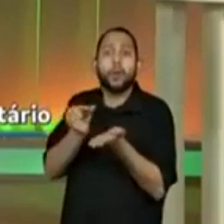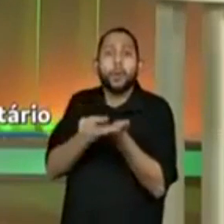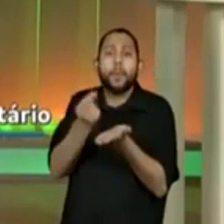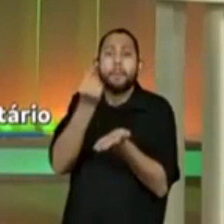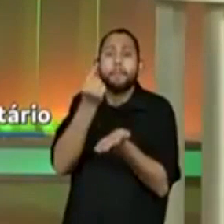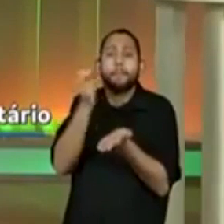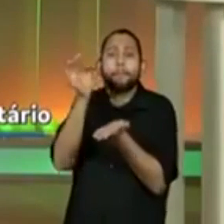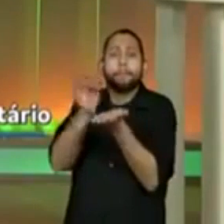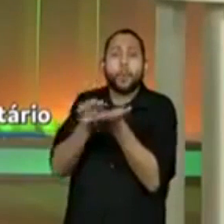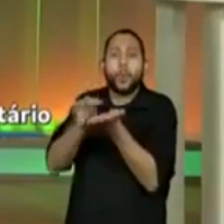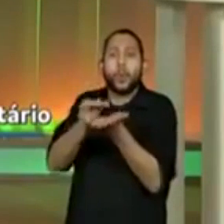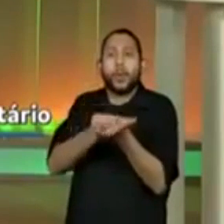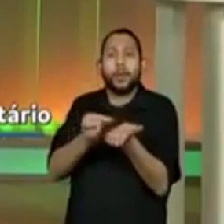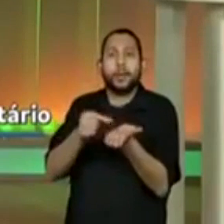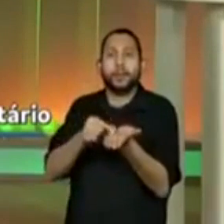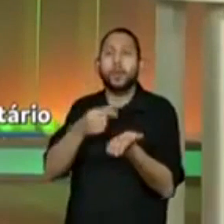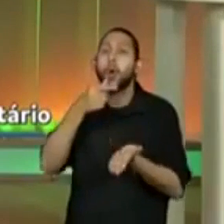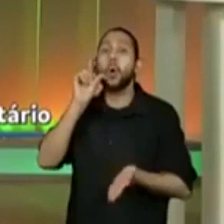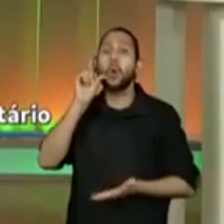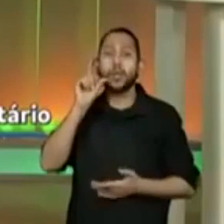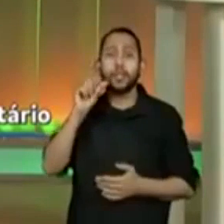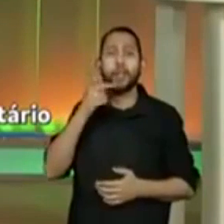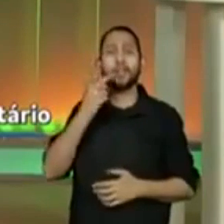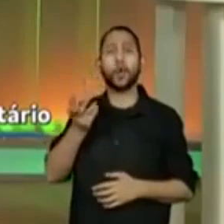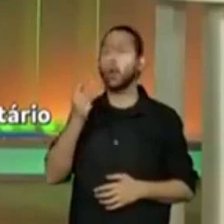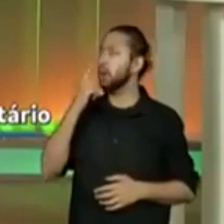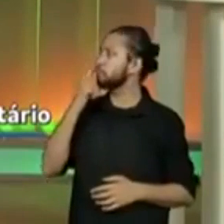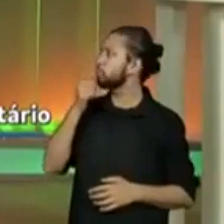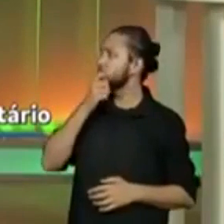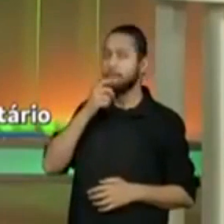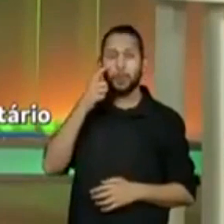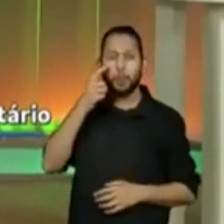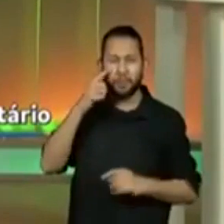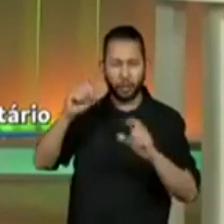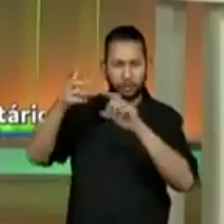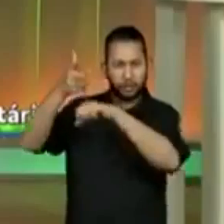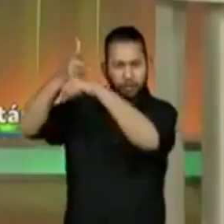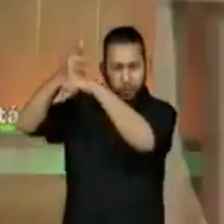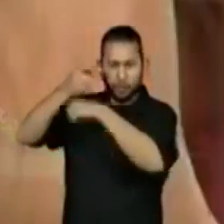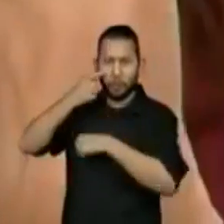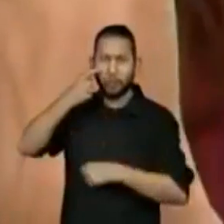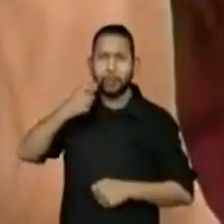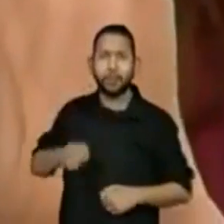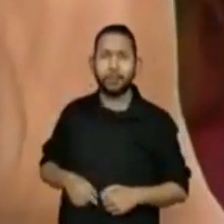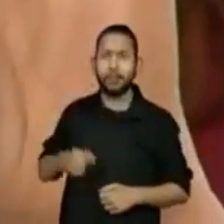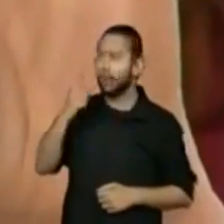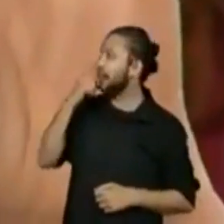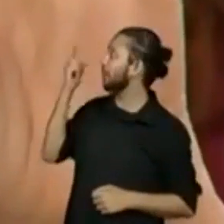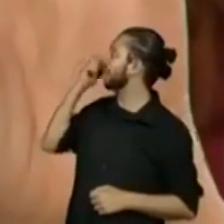moedinhas. Muitos alunos ontem estavam dizendo, vamos ver se a gente consegue. Vamos tentar, pessoal.